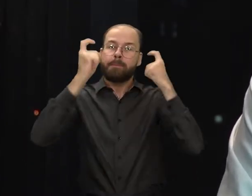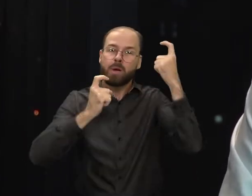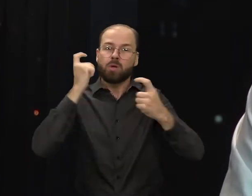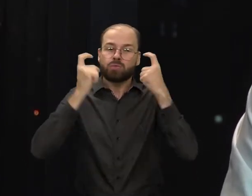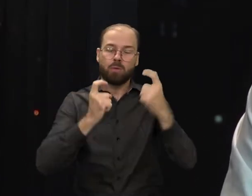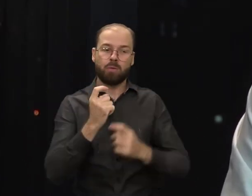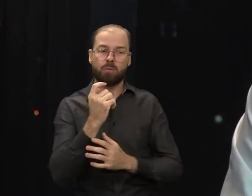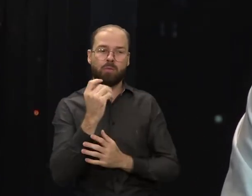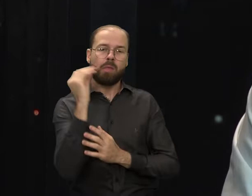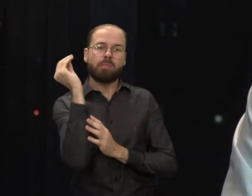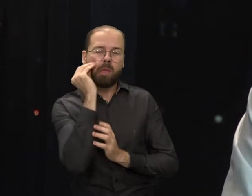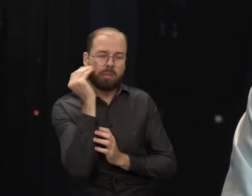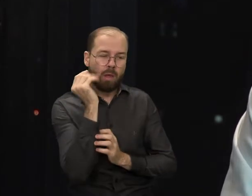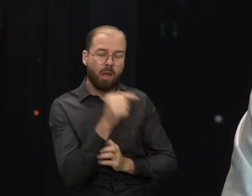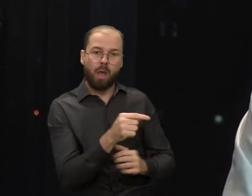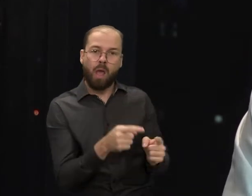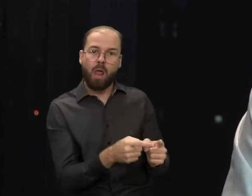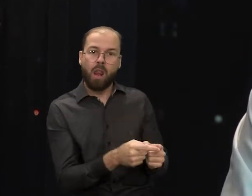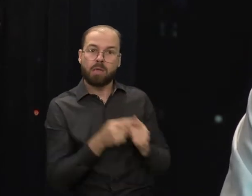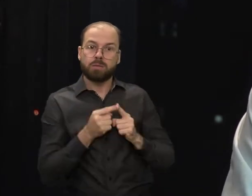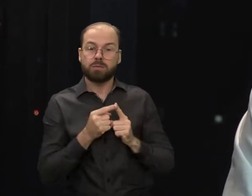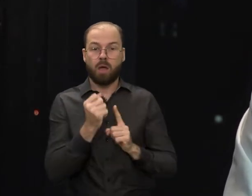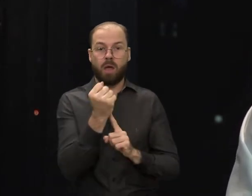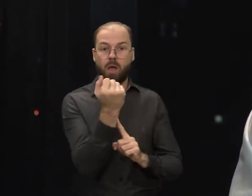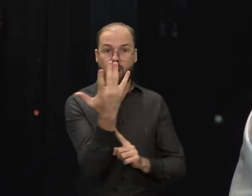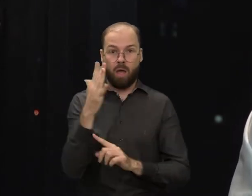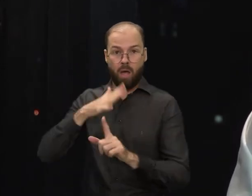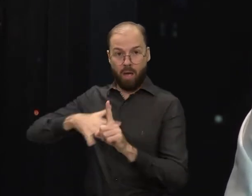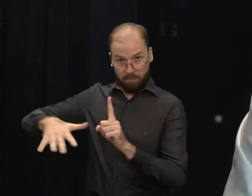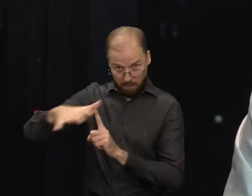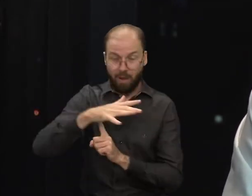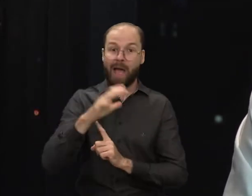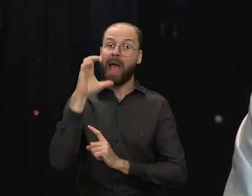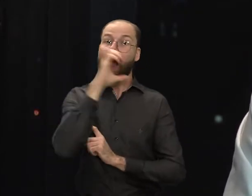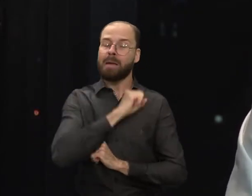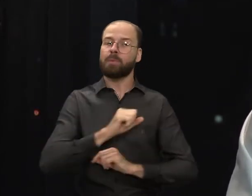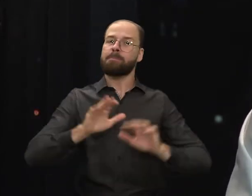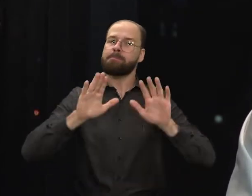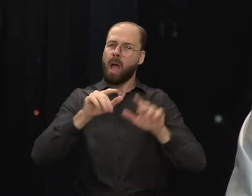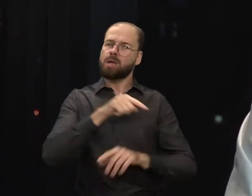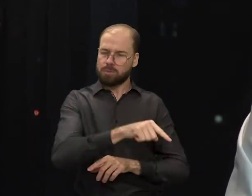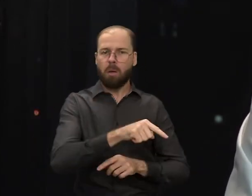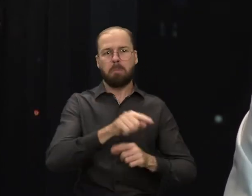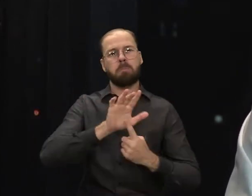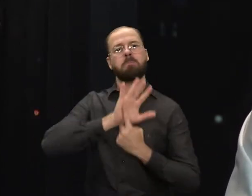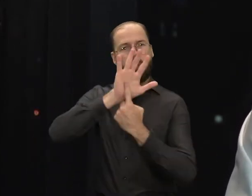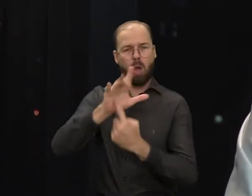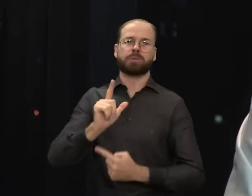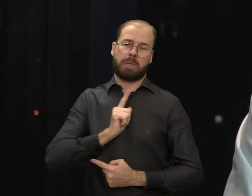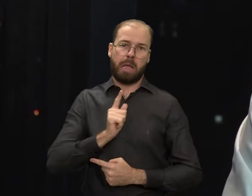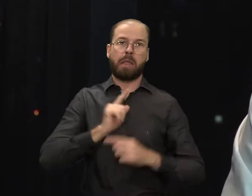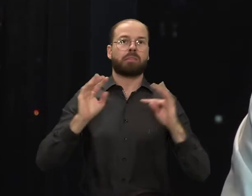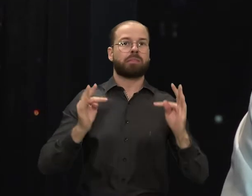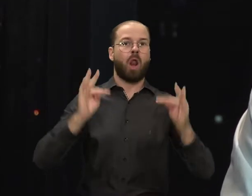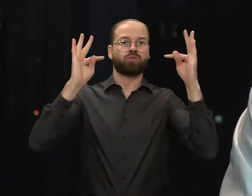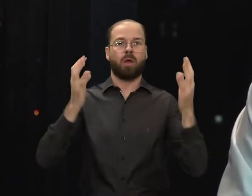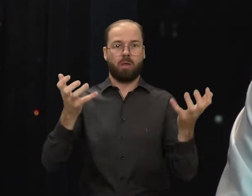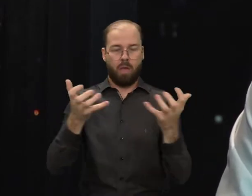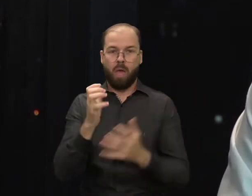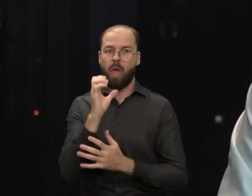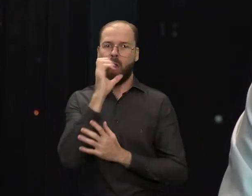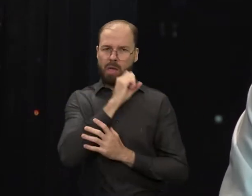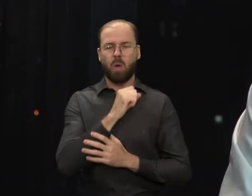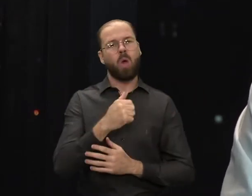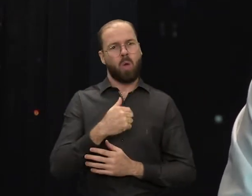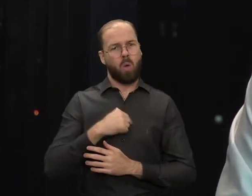as licenças ambientais saiam rápido. E aí fala-se muito na utilização de tecnologia para acelerar esse processo.